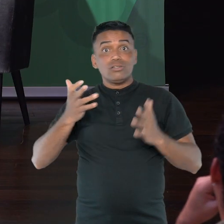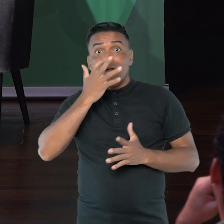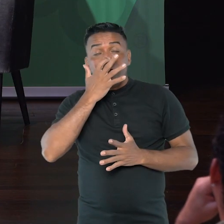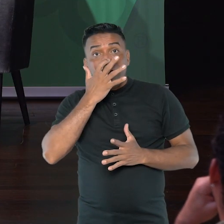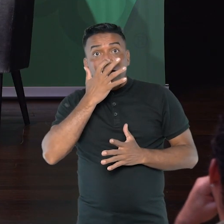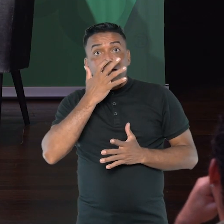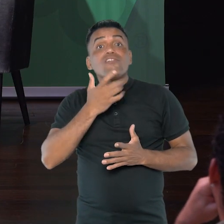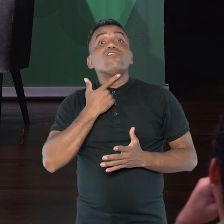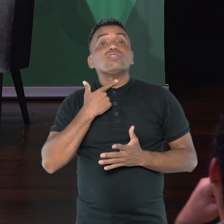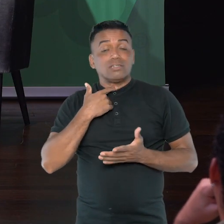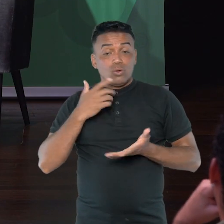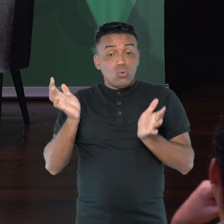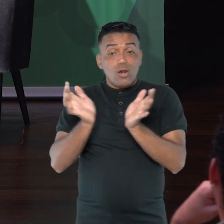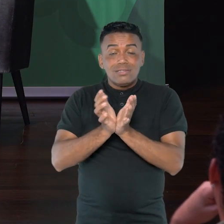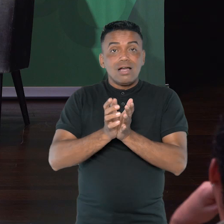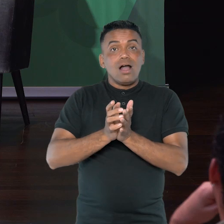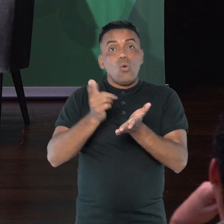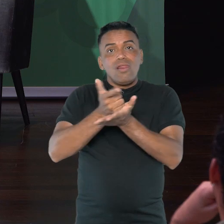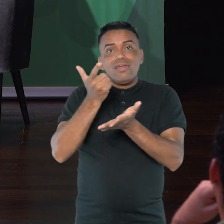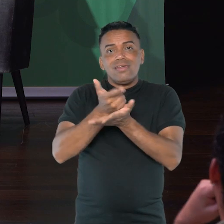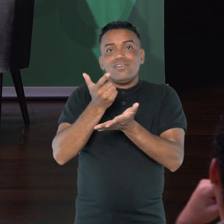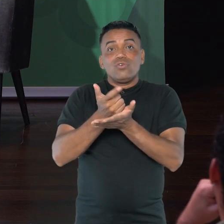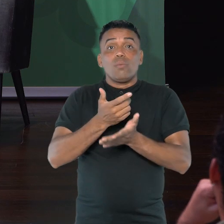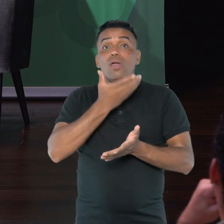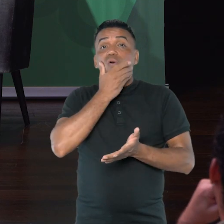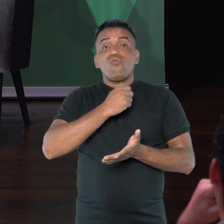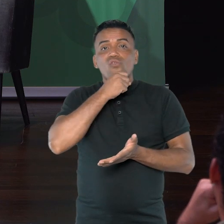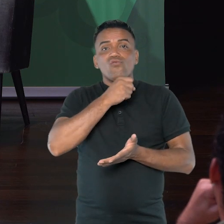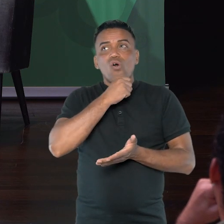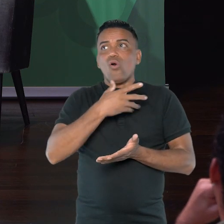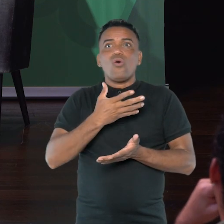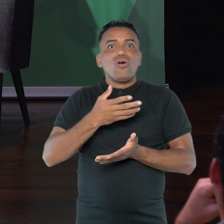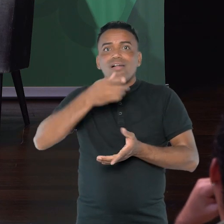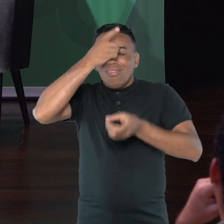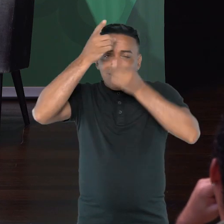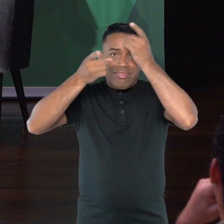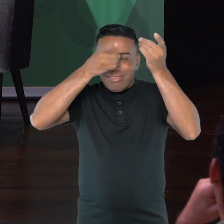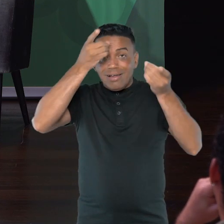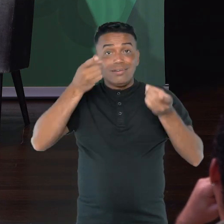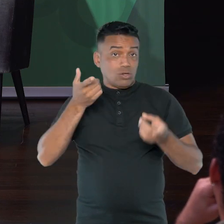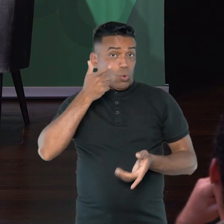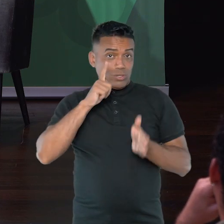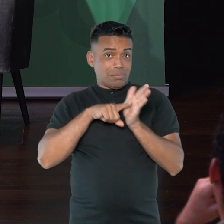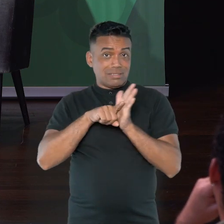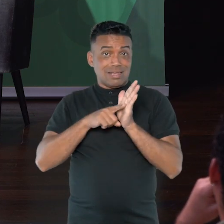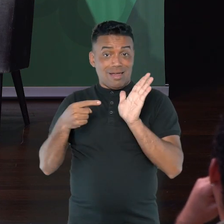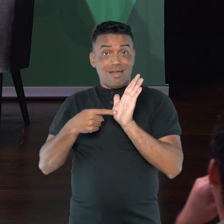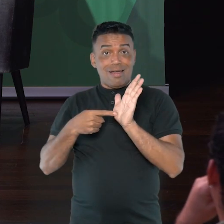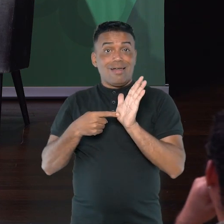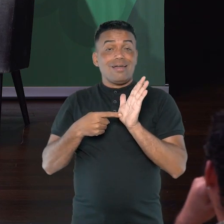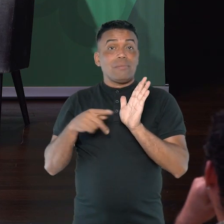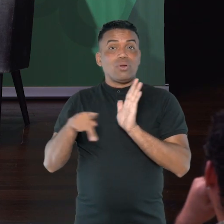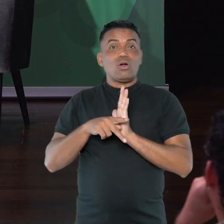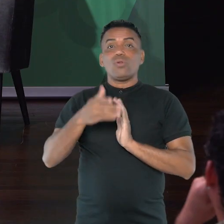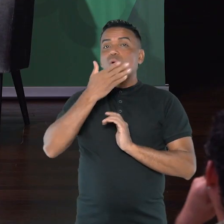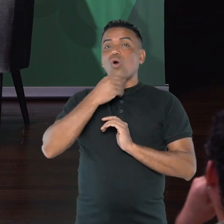Então, essa coleção toda de livros do meu avô era uma ficção, né? Todos assim, aqueles com nomes maravilhosos, tipo esse daqui eu consegui pesquisar e descobrir também, era pseudônimo de um